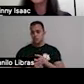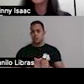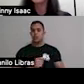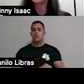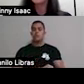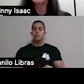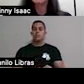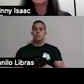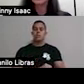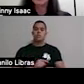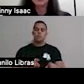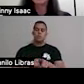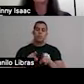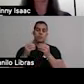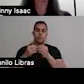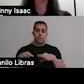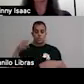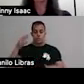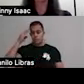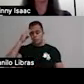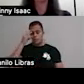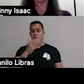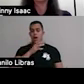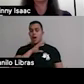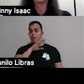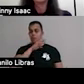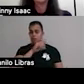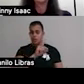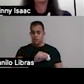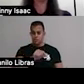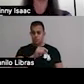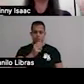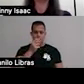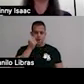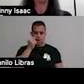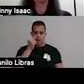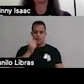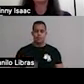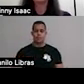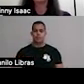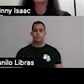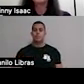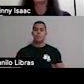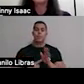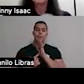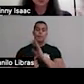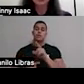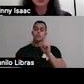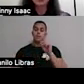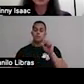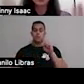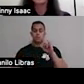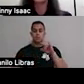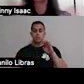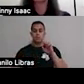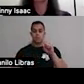desse prejuízo de memória nesses animais. Mostrando, portanto, que talvez recuperar a síntese proteica,